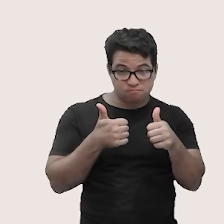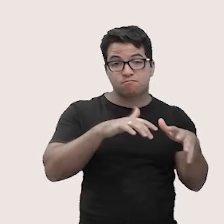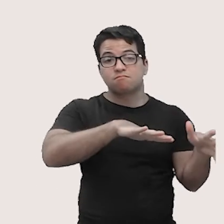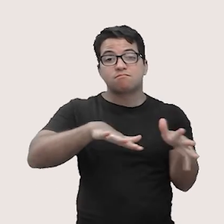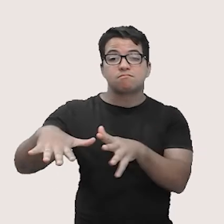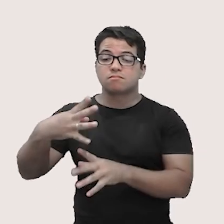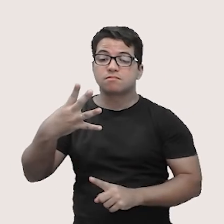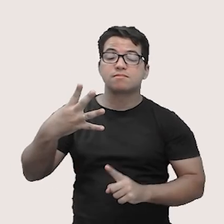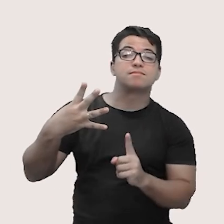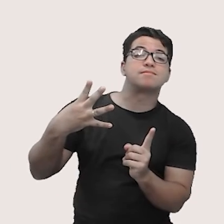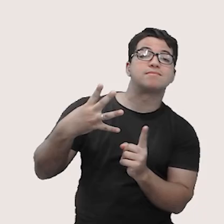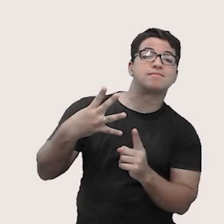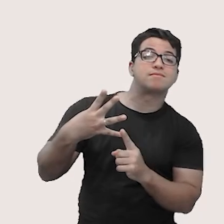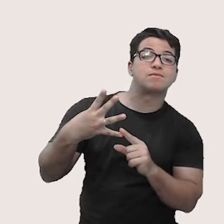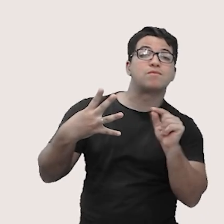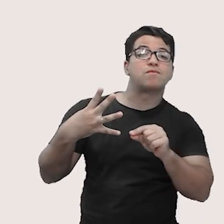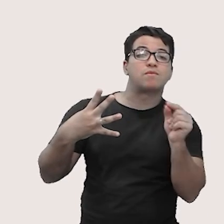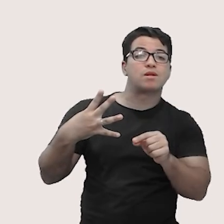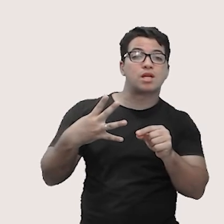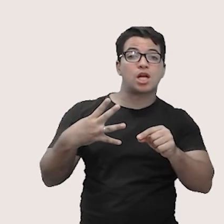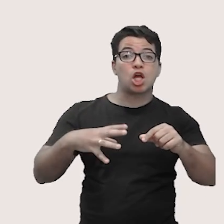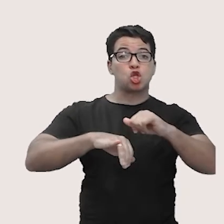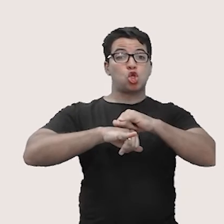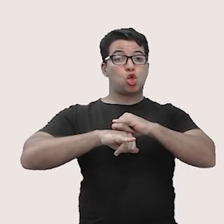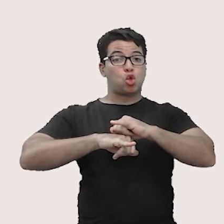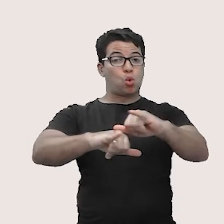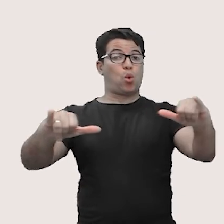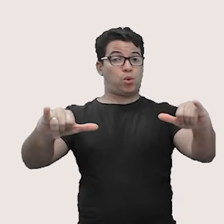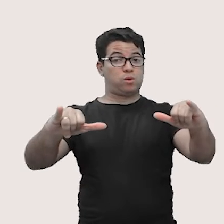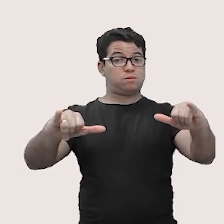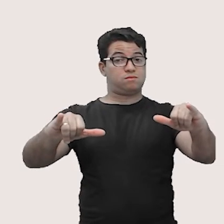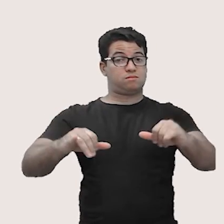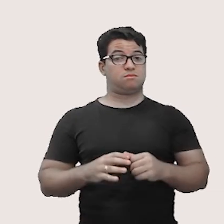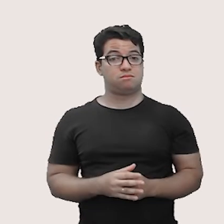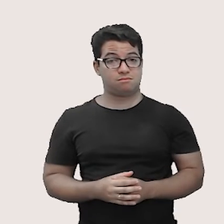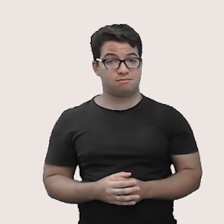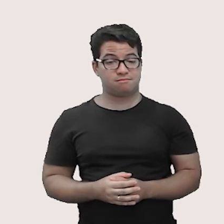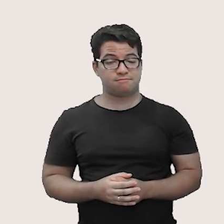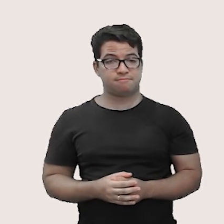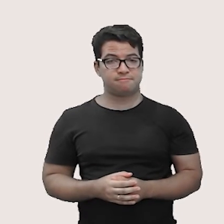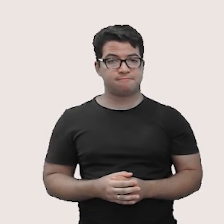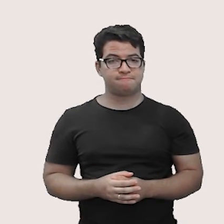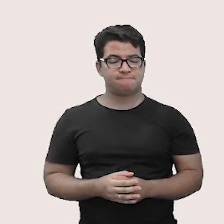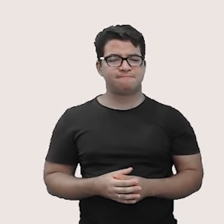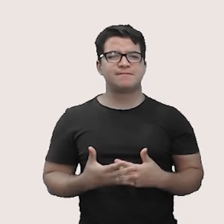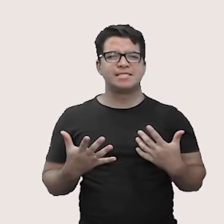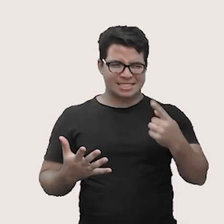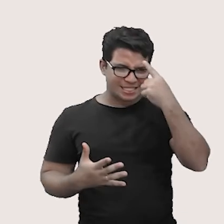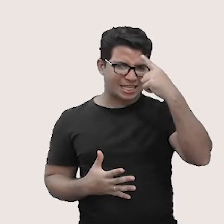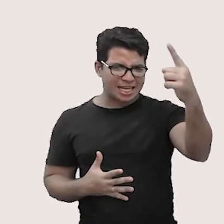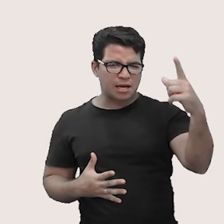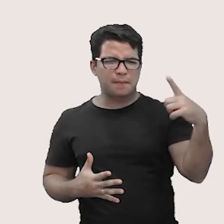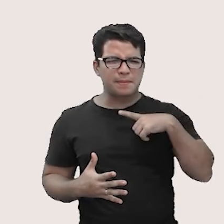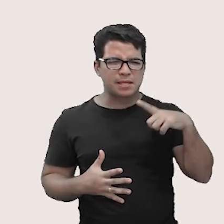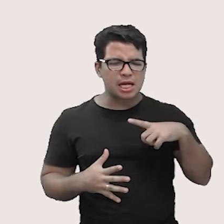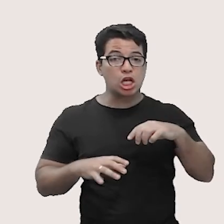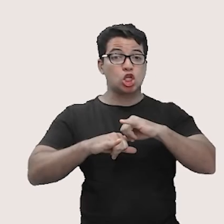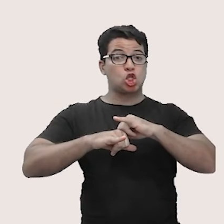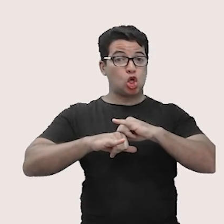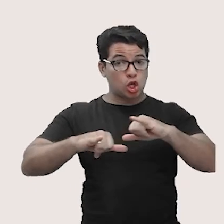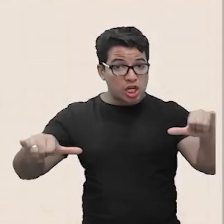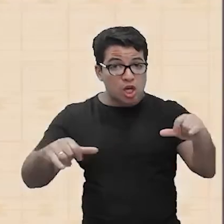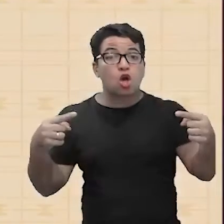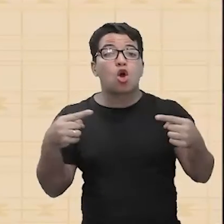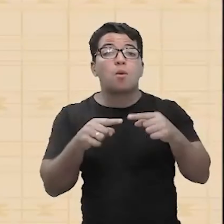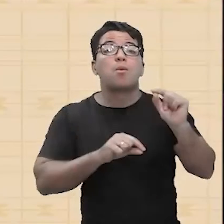E news, notícia. Olha, gênero notícia, quer lhe informar sobre algo. Então, eu já